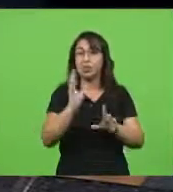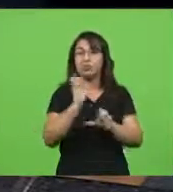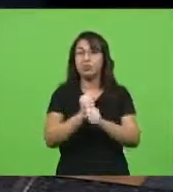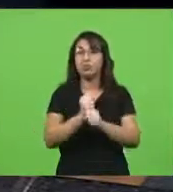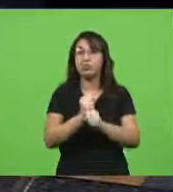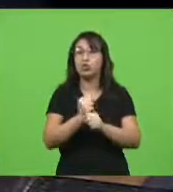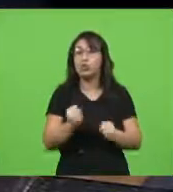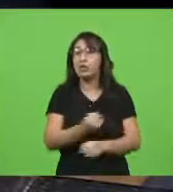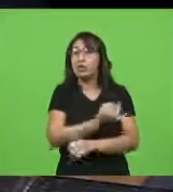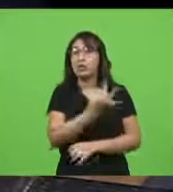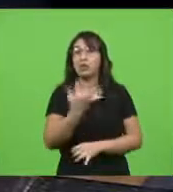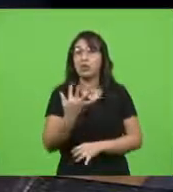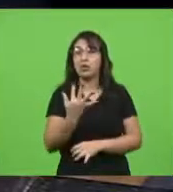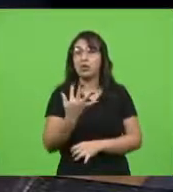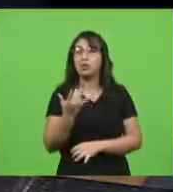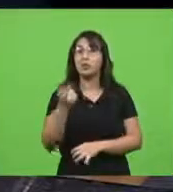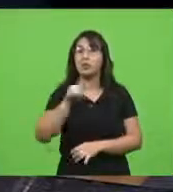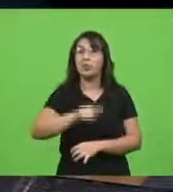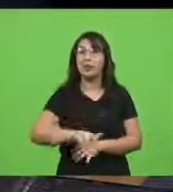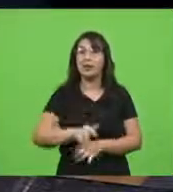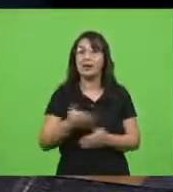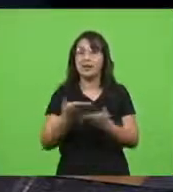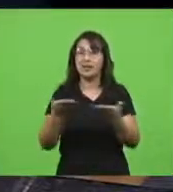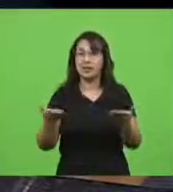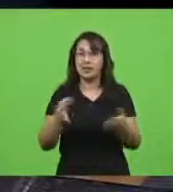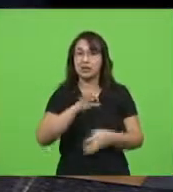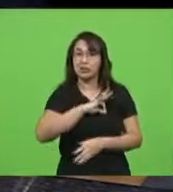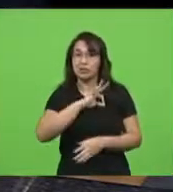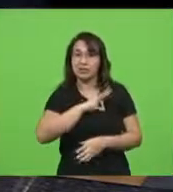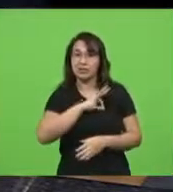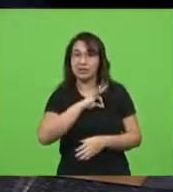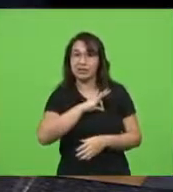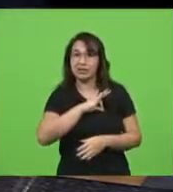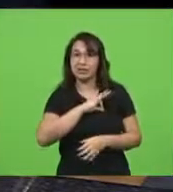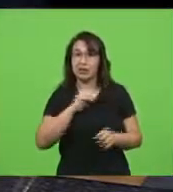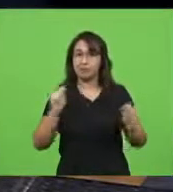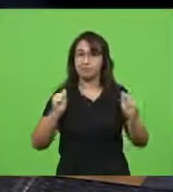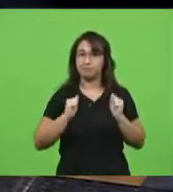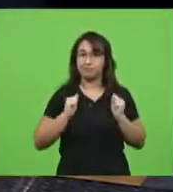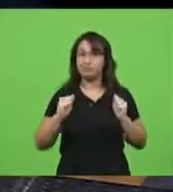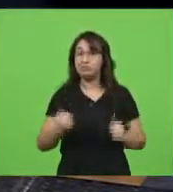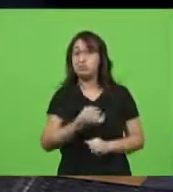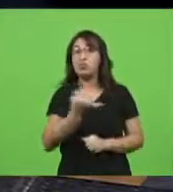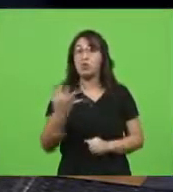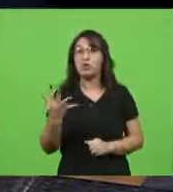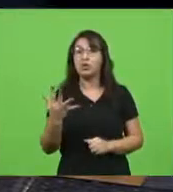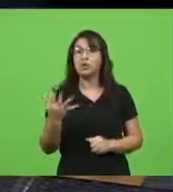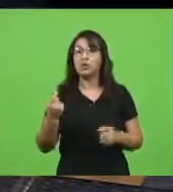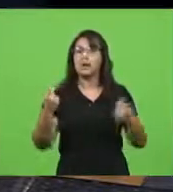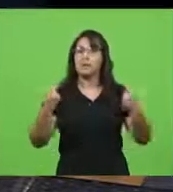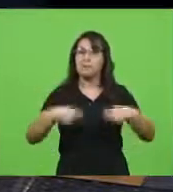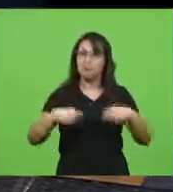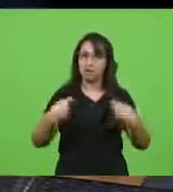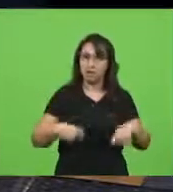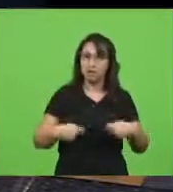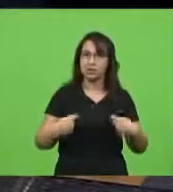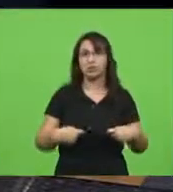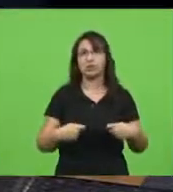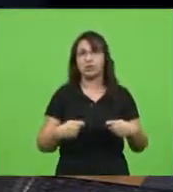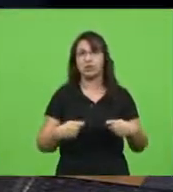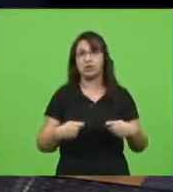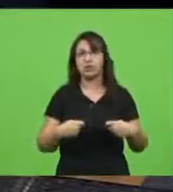policiais que vão entrar na reserva este ano, para que aí sim eu possa ter os elementos o suficiente para dizer,